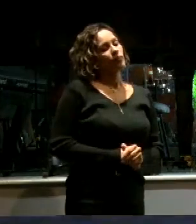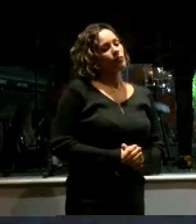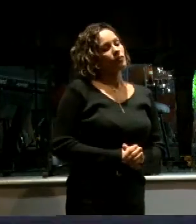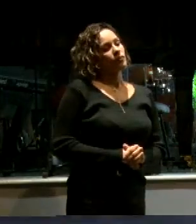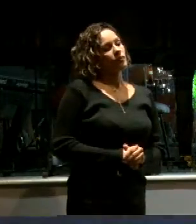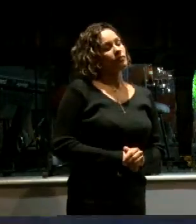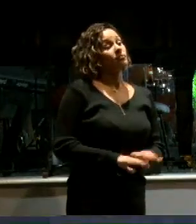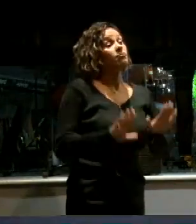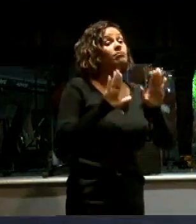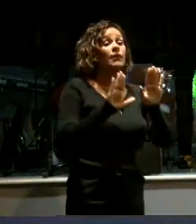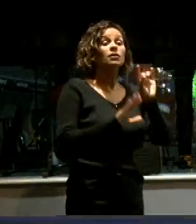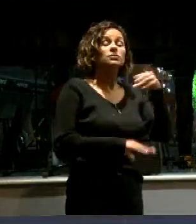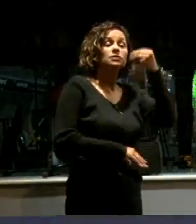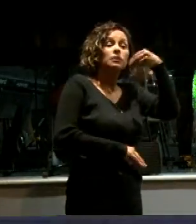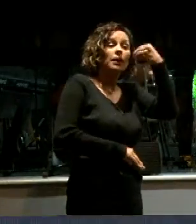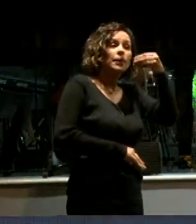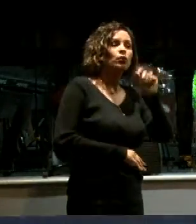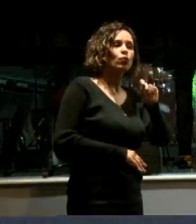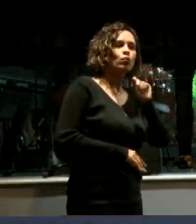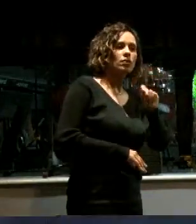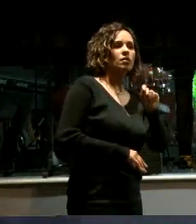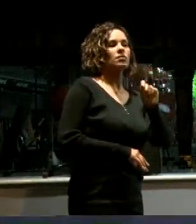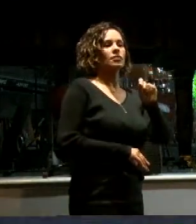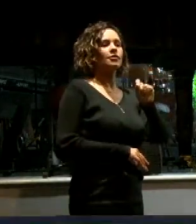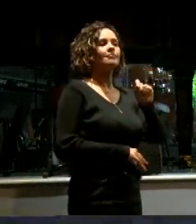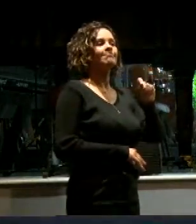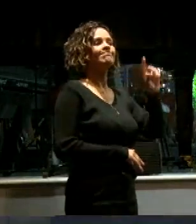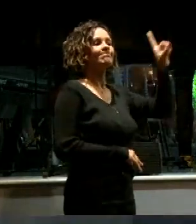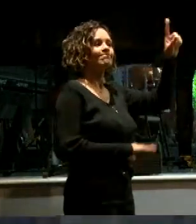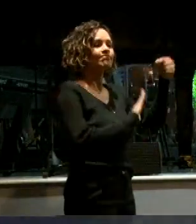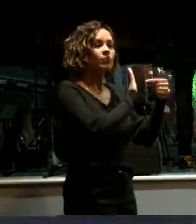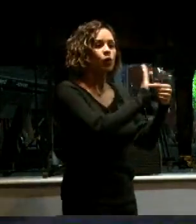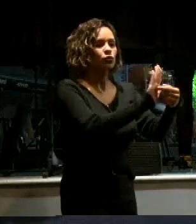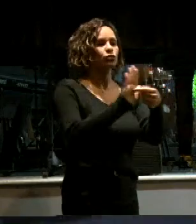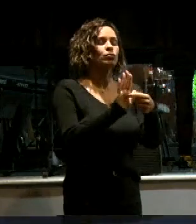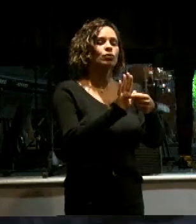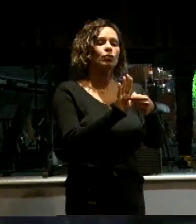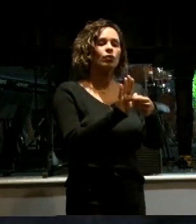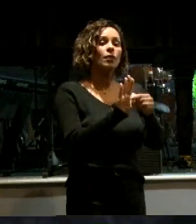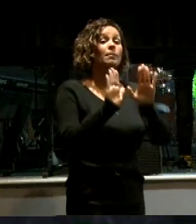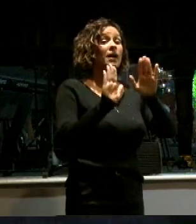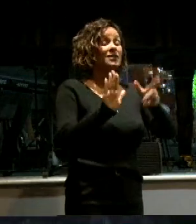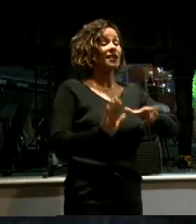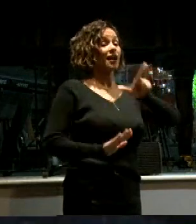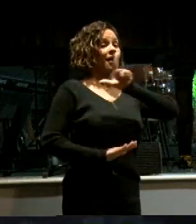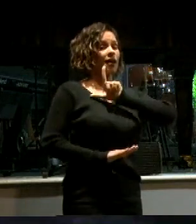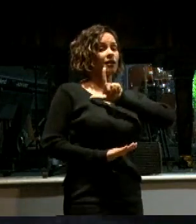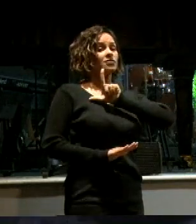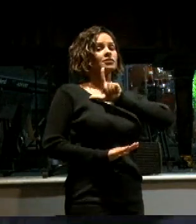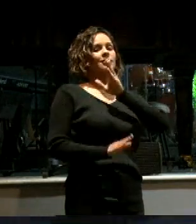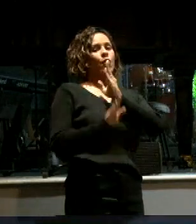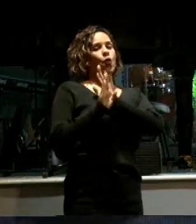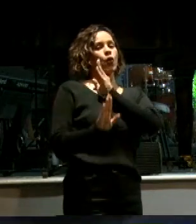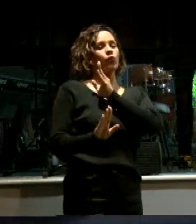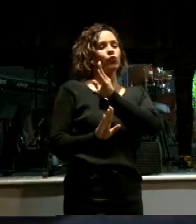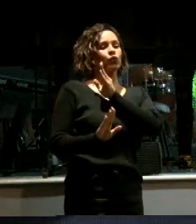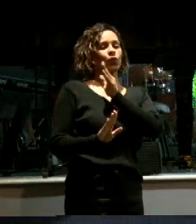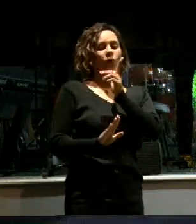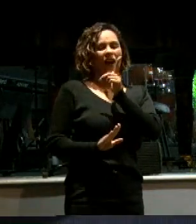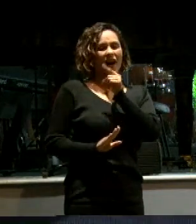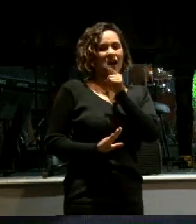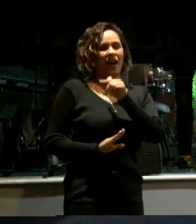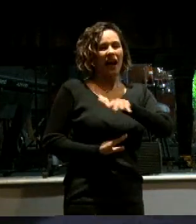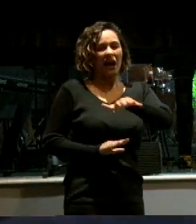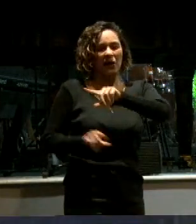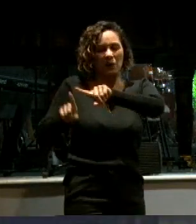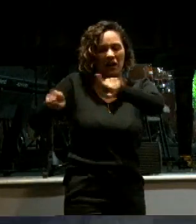Mas eles só experimentaram a revelação porque se depararam com Mara, com as águas